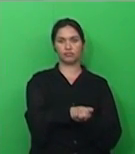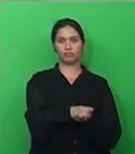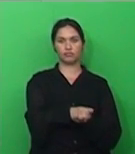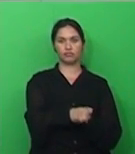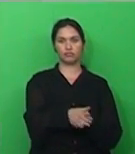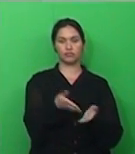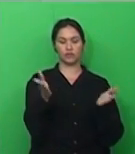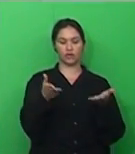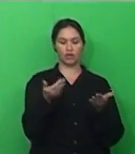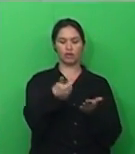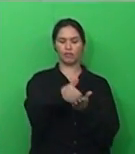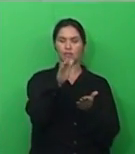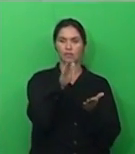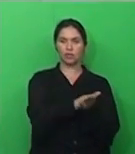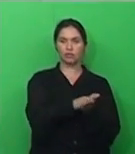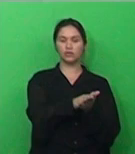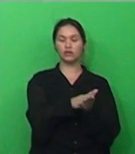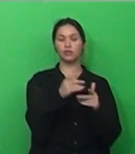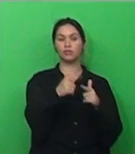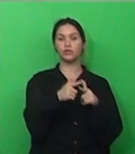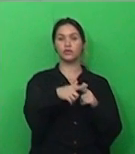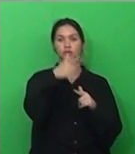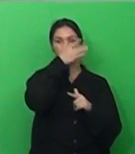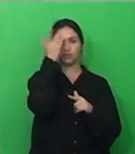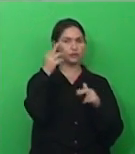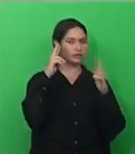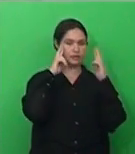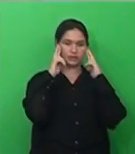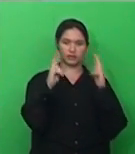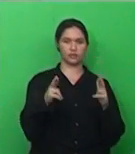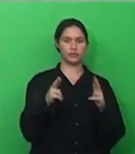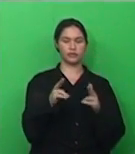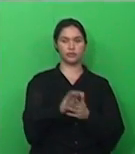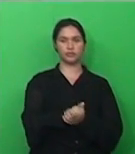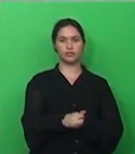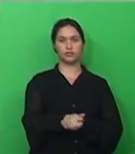ó, vamos lá, bastante multa. Tem bastante multa para aplicar.